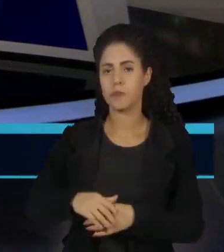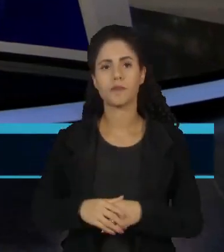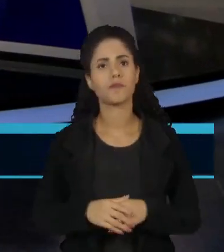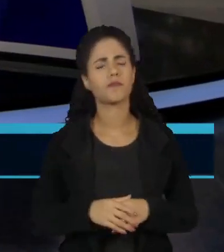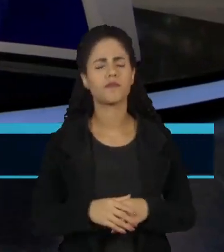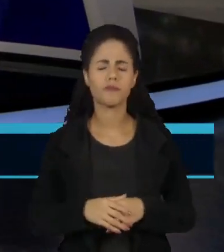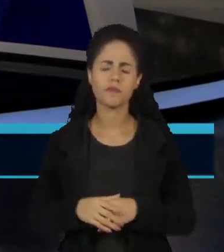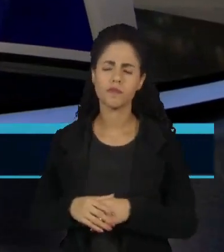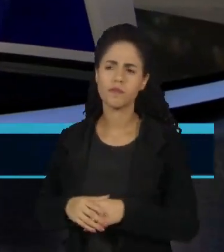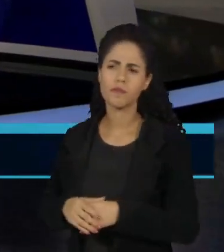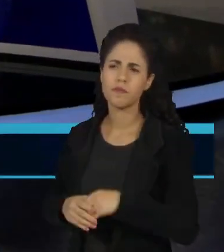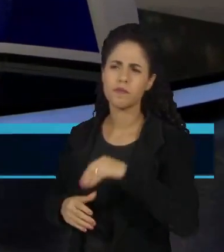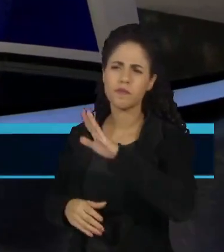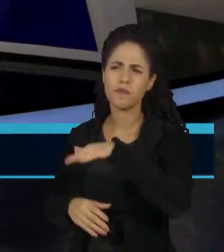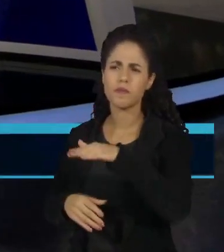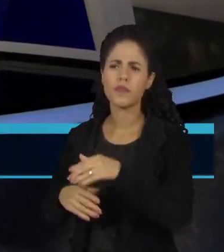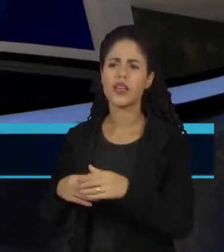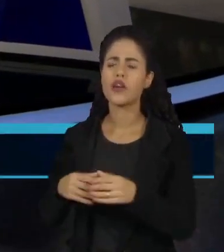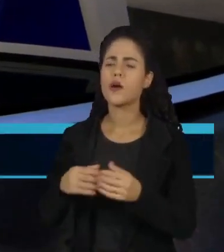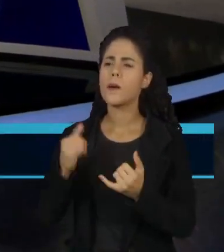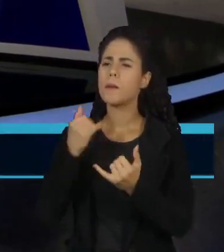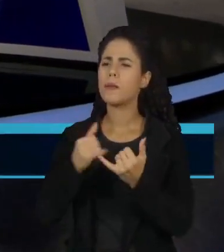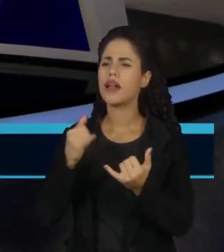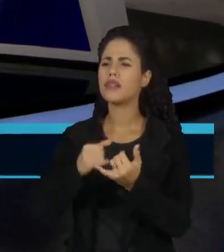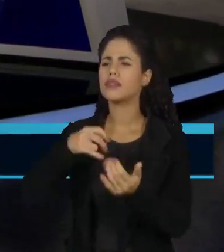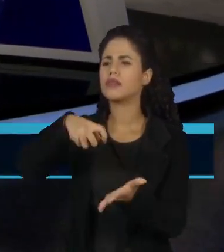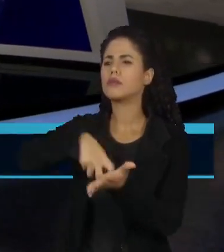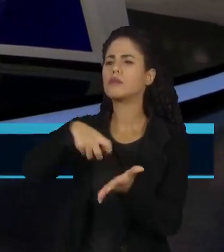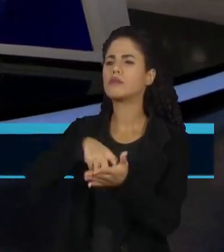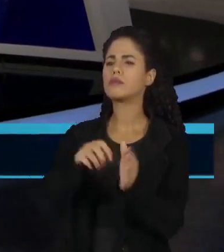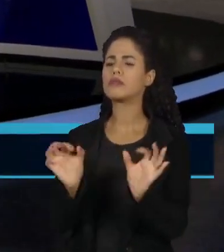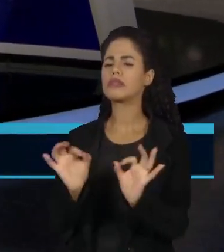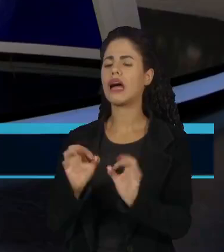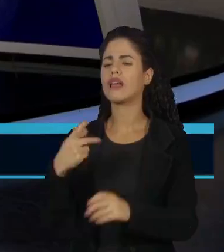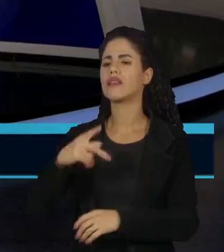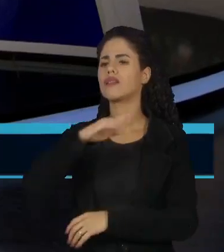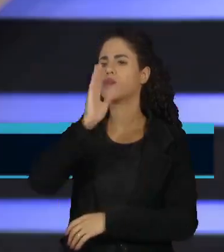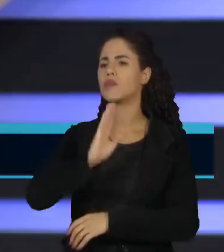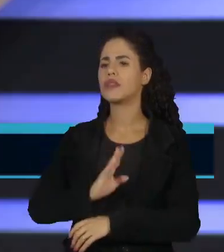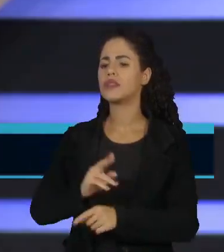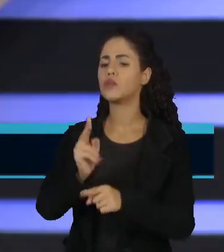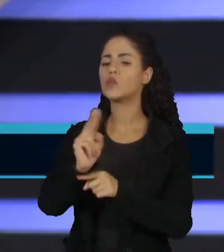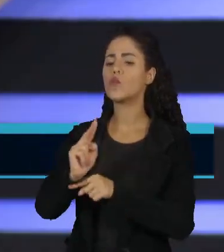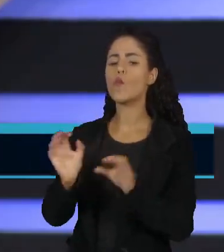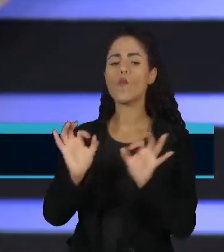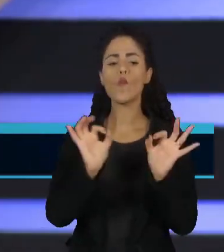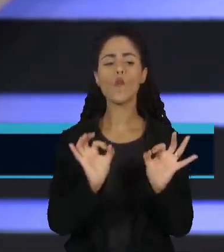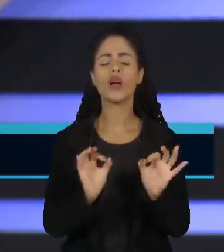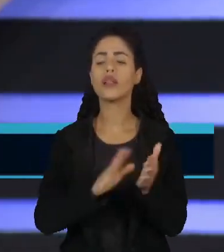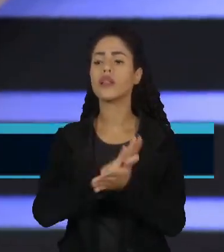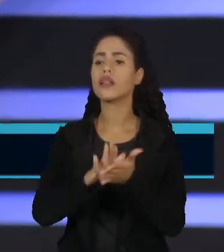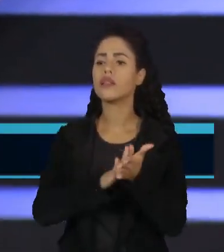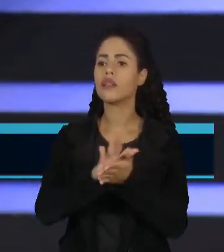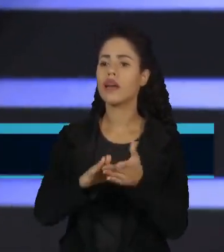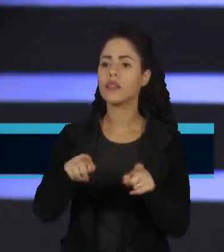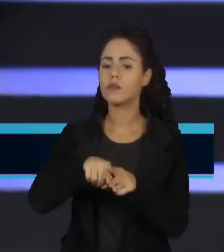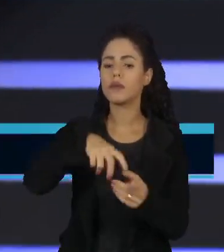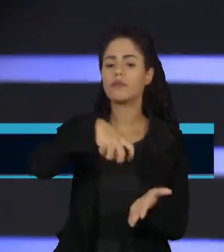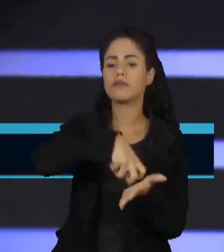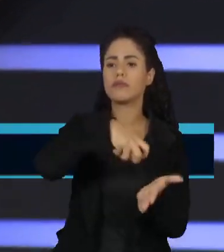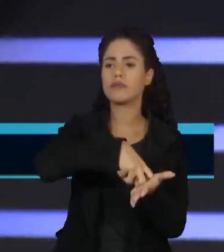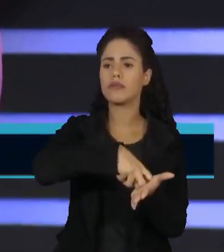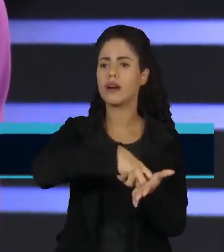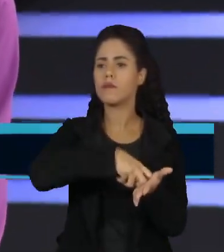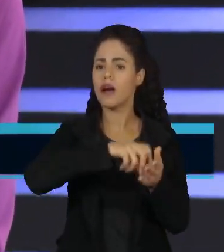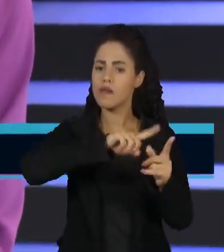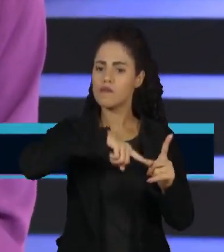Patrícia, a impunidade é um estímulo para os incendiários no Brasil e sem uma fiscalização eficiente, aumentar as penas vai resolver